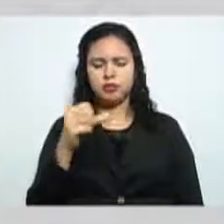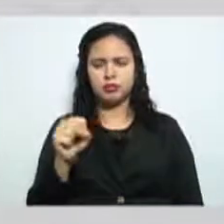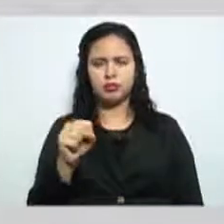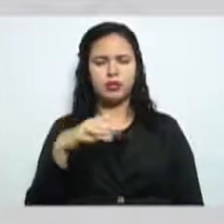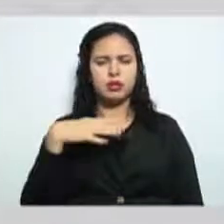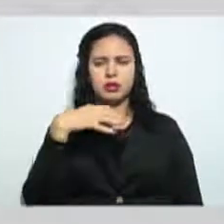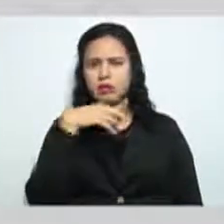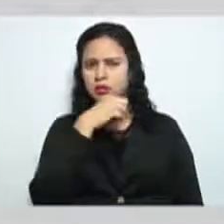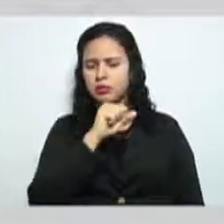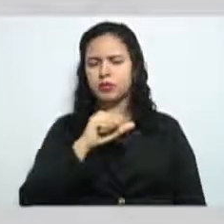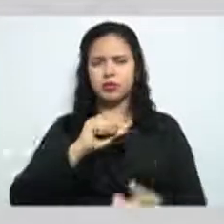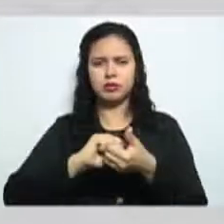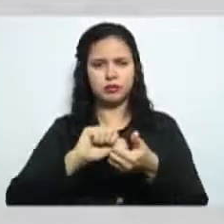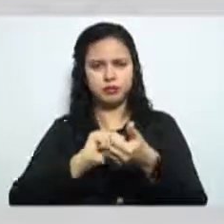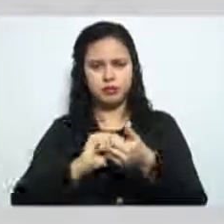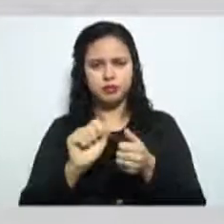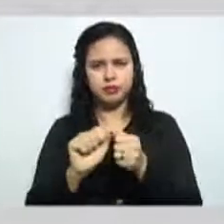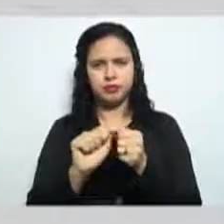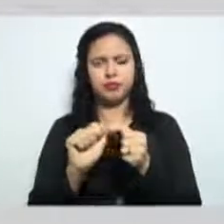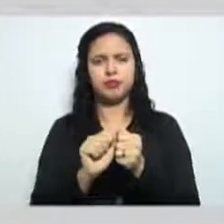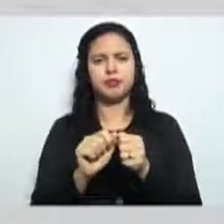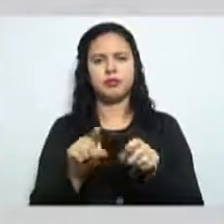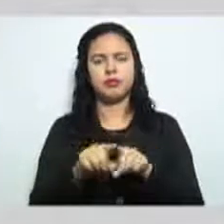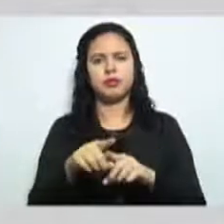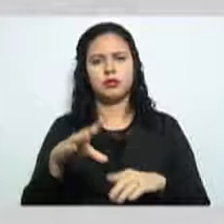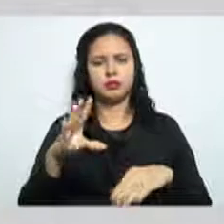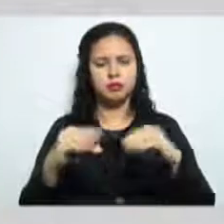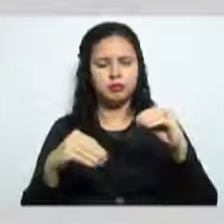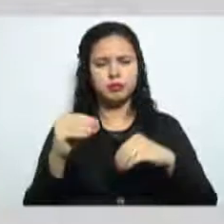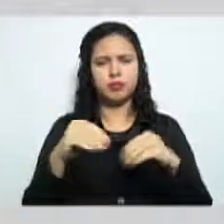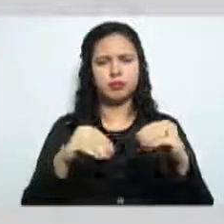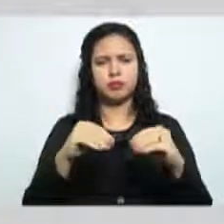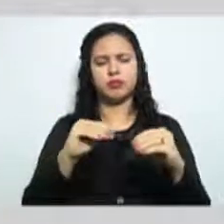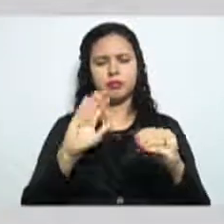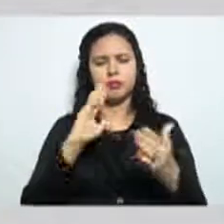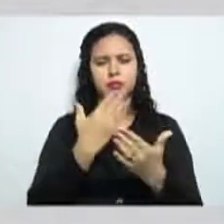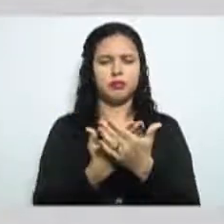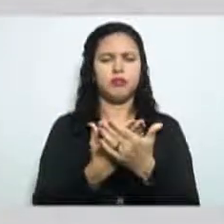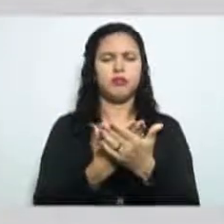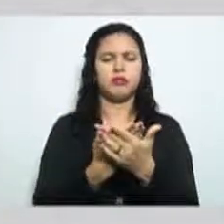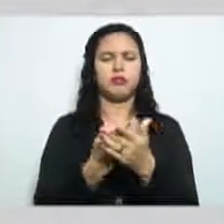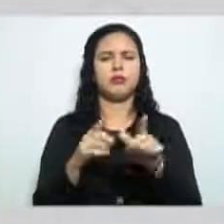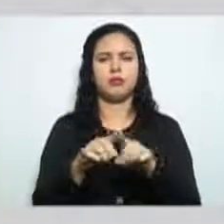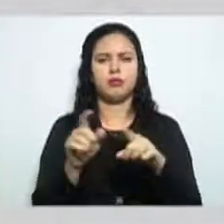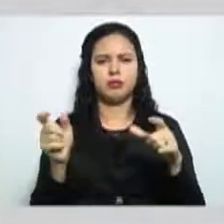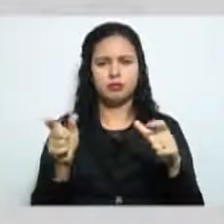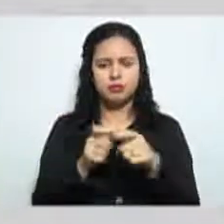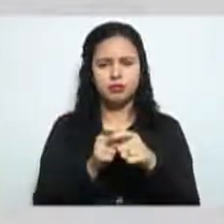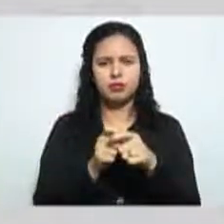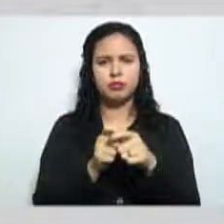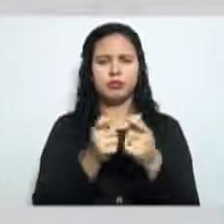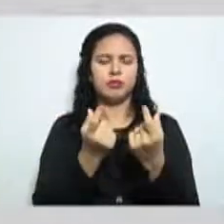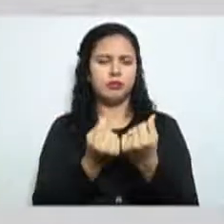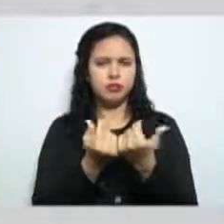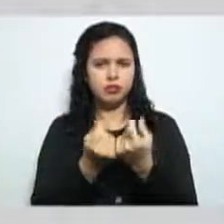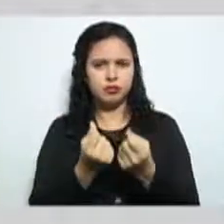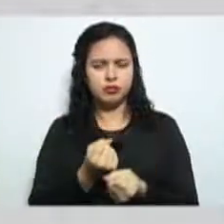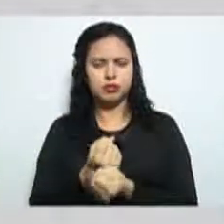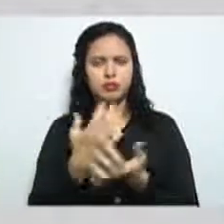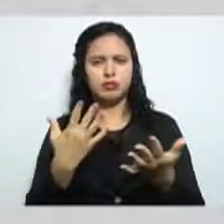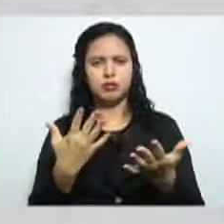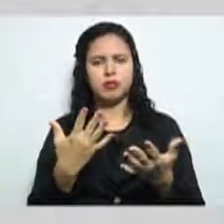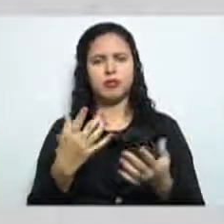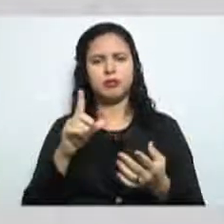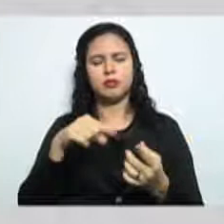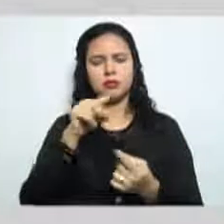a qualidade na produção, além da flexibilidade, confiabilidade e da redução de custos. Esses são nossos objetivos.